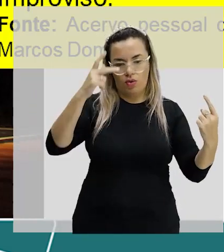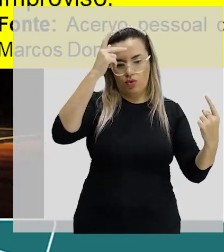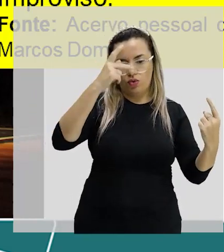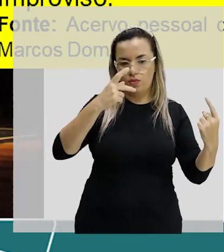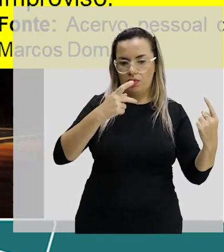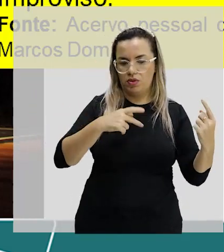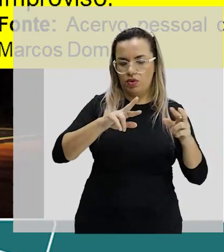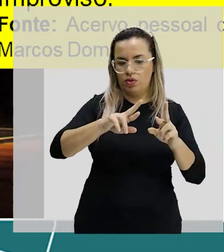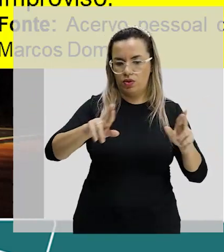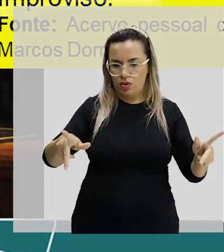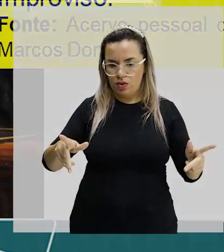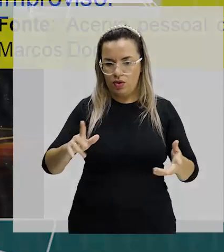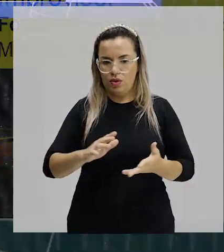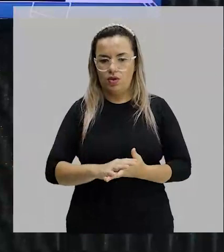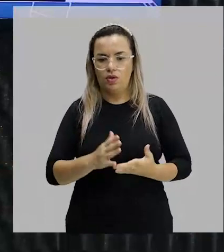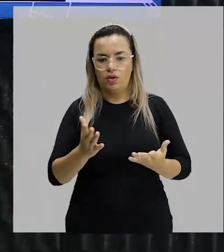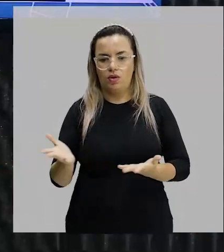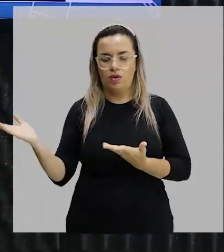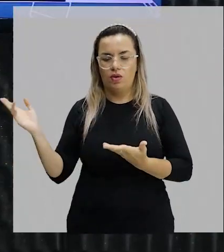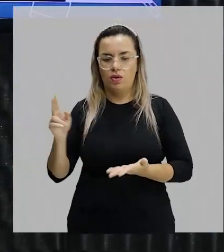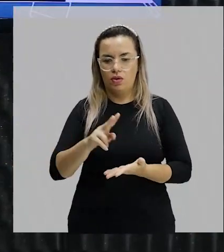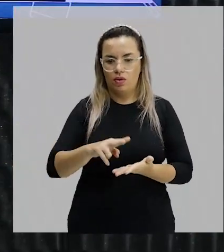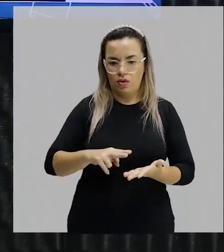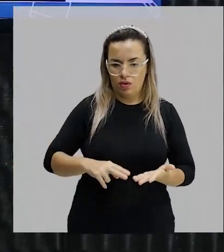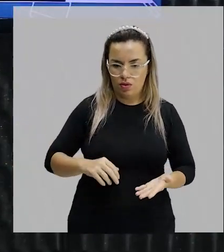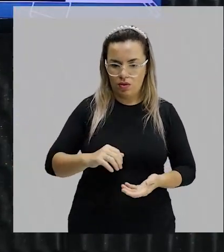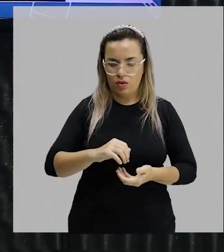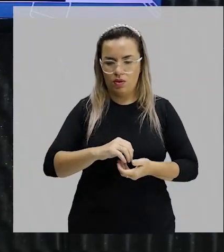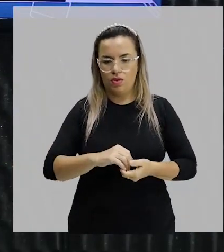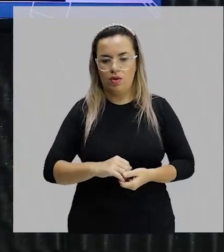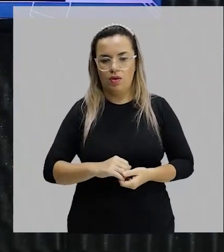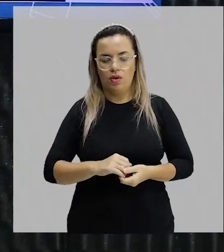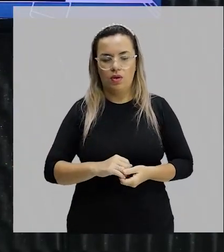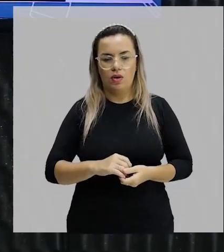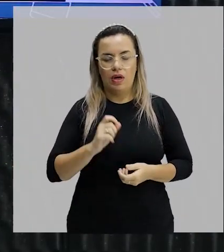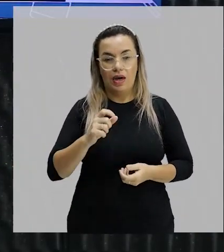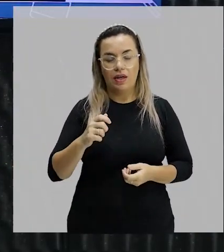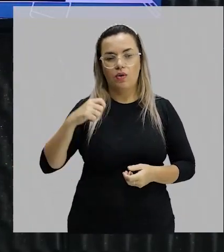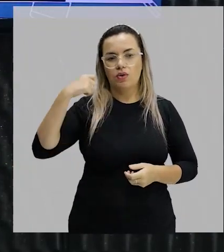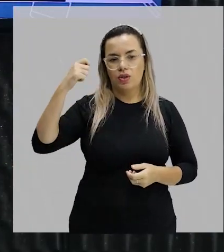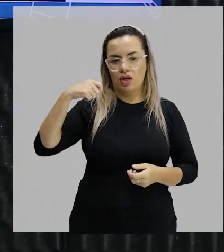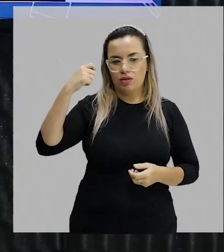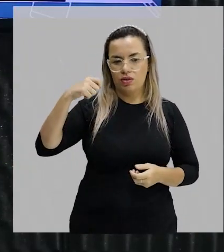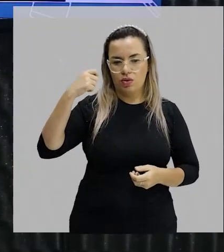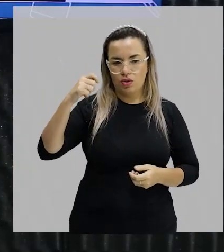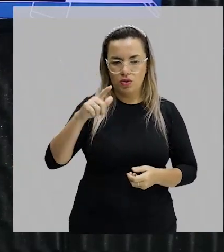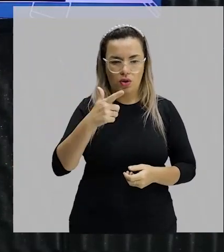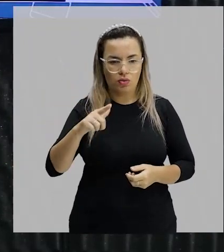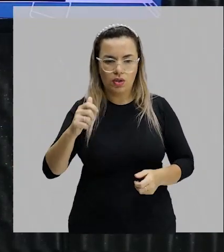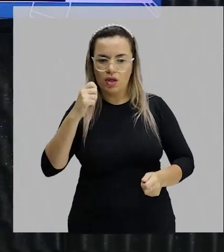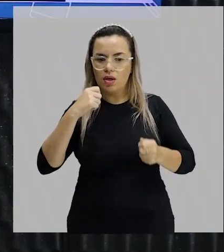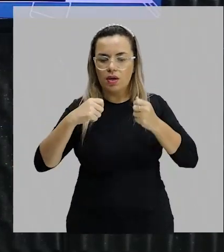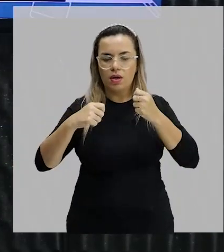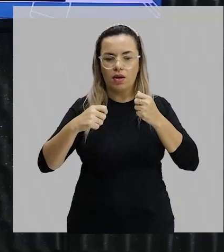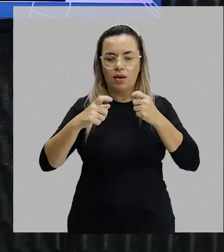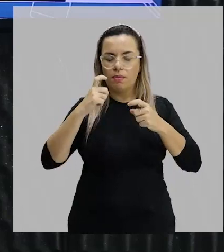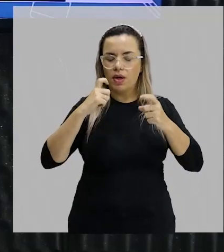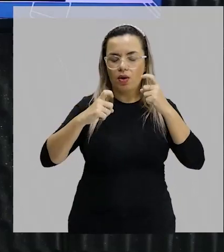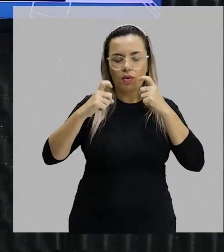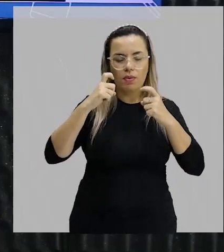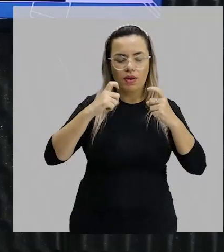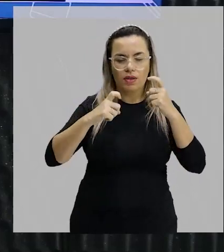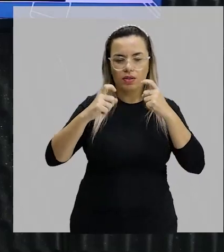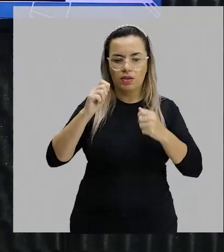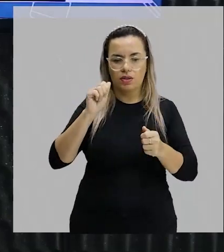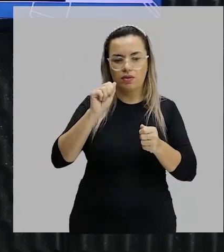pela transposição de gêneros, onde os atores não têm preocupação em fazer personagens do mesmo gênero, e a gente potencializa o